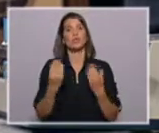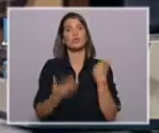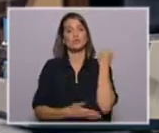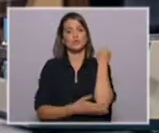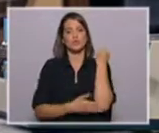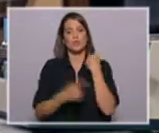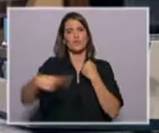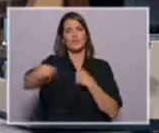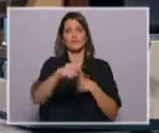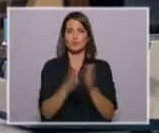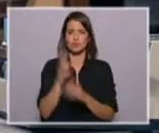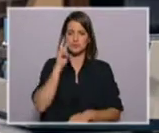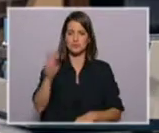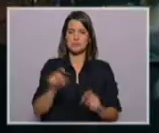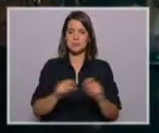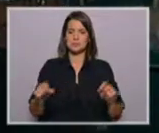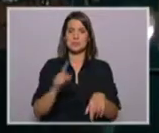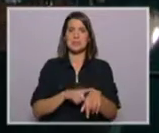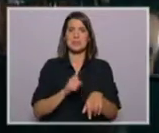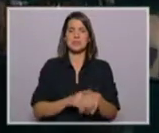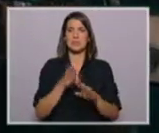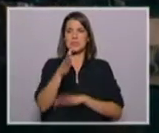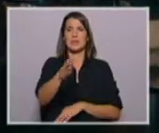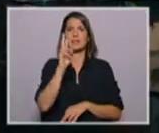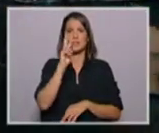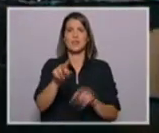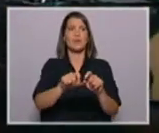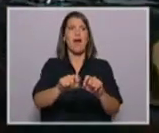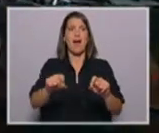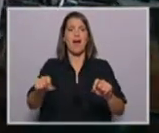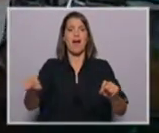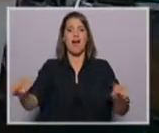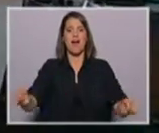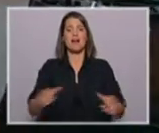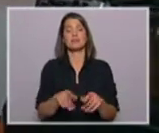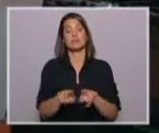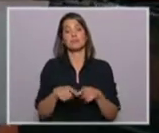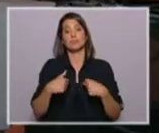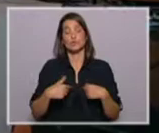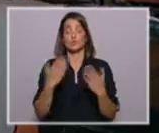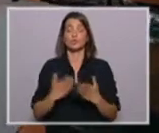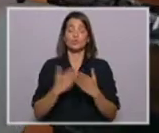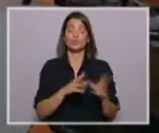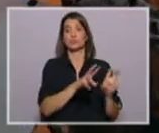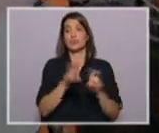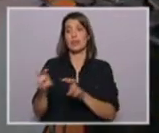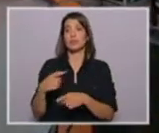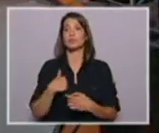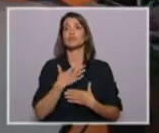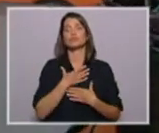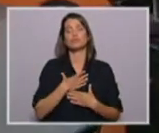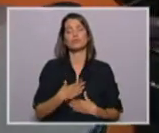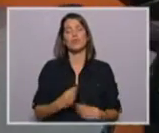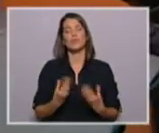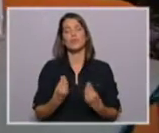que assistiram a isso naquela altura, puderam vibrar com tudo aquilo e que, para alguém como eu, que é estudioso destas matérias, eu gostaria muito